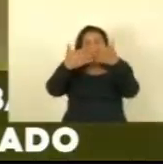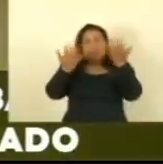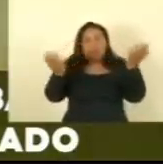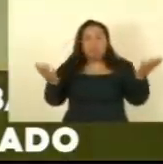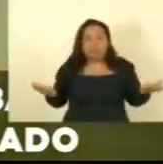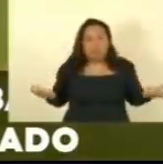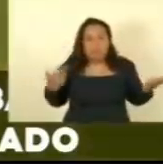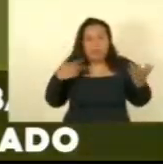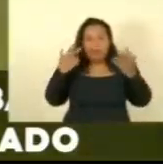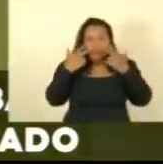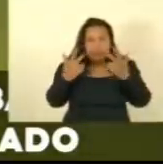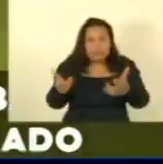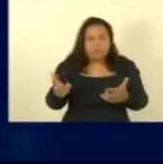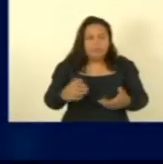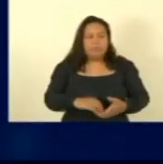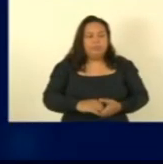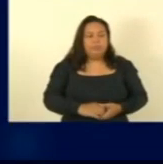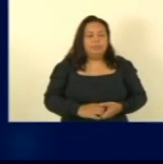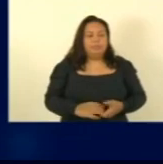Tá vendo?